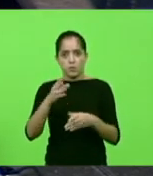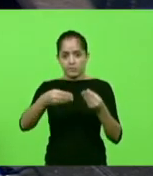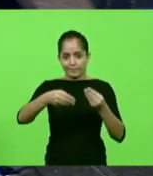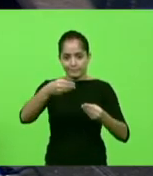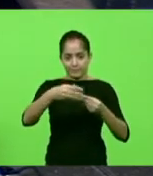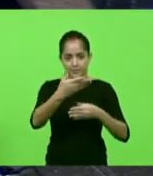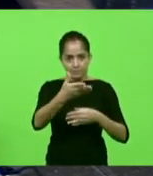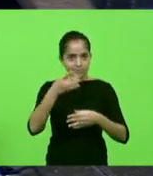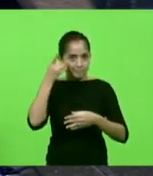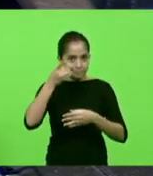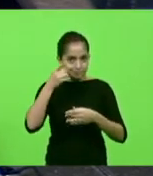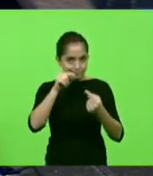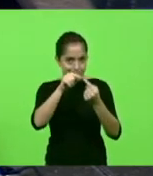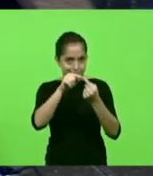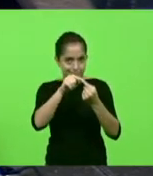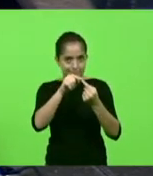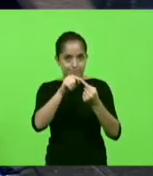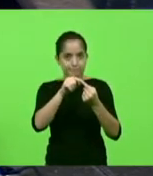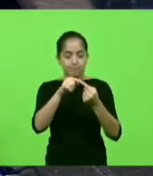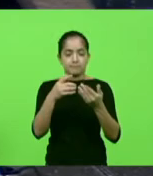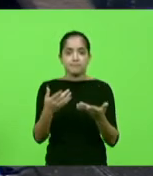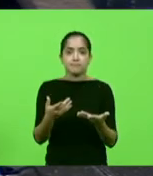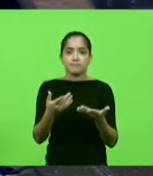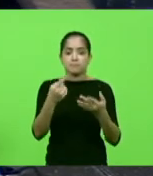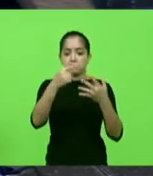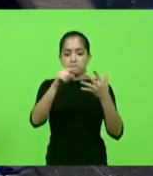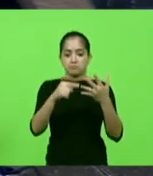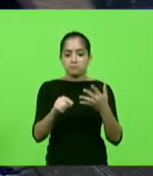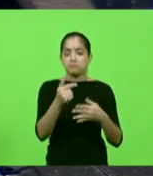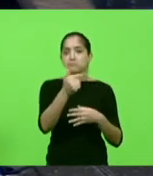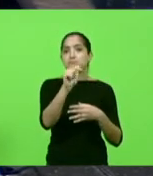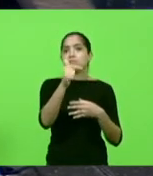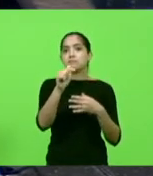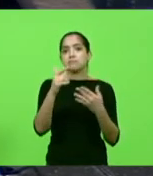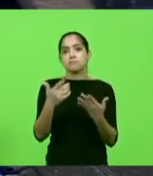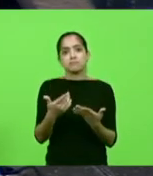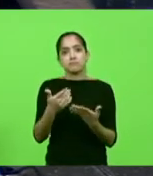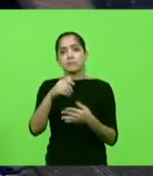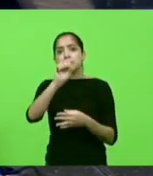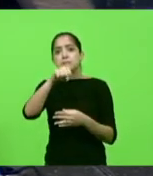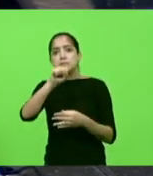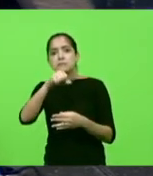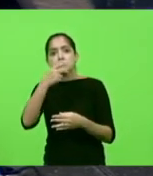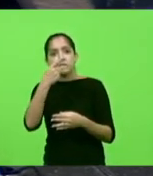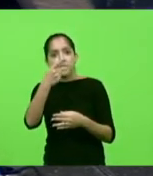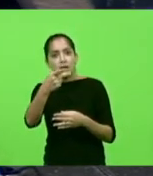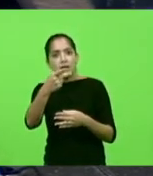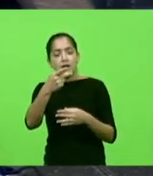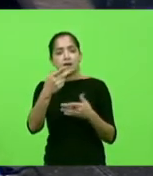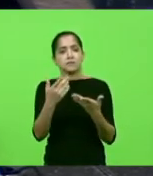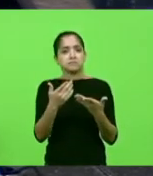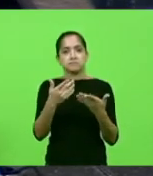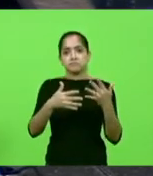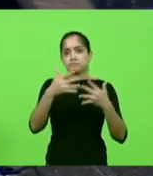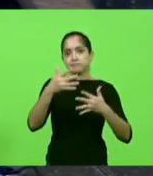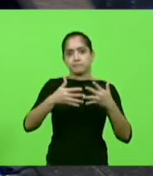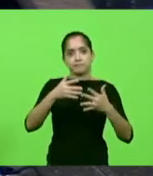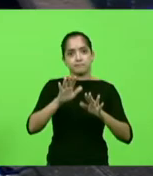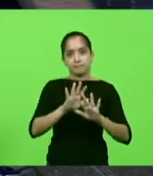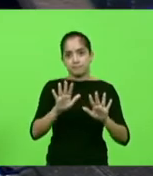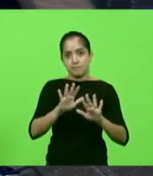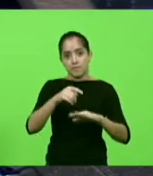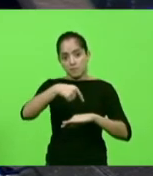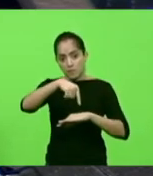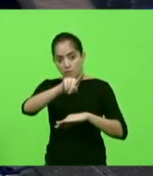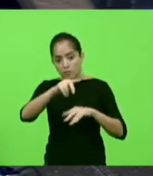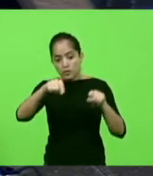e sem princípios, não se preocupe, dizer esse sim não lhe trará nenhum inconveniente. Afinal, quem for ao seu